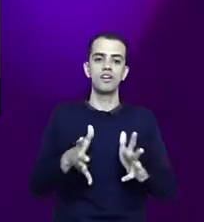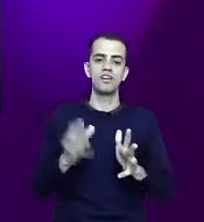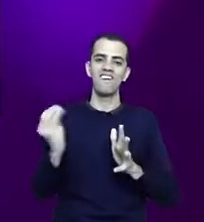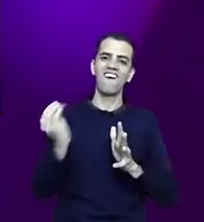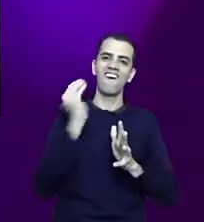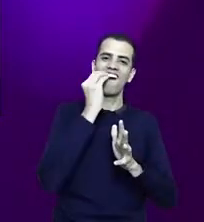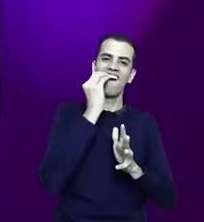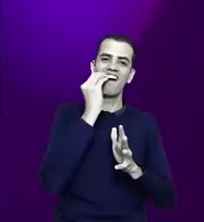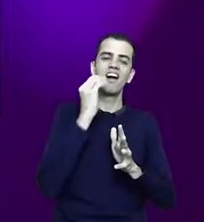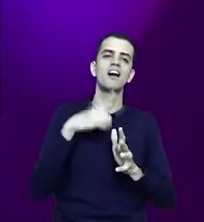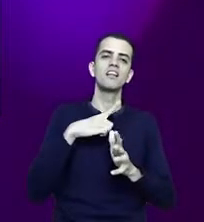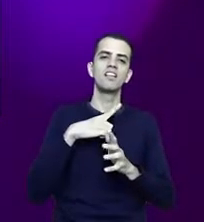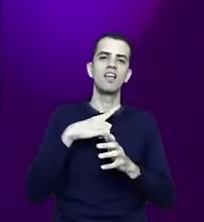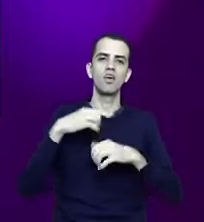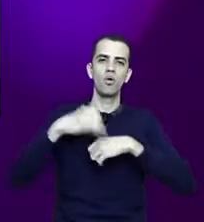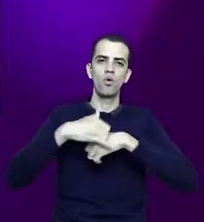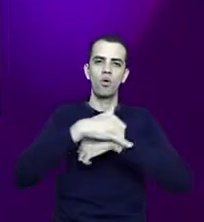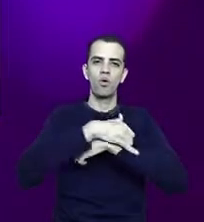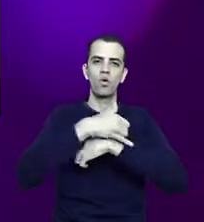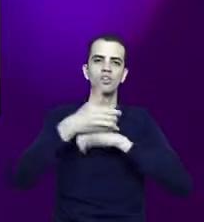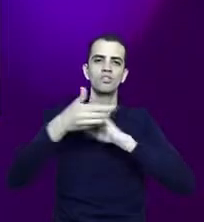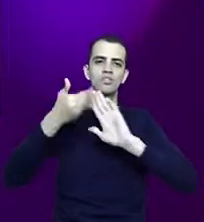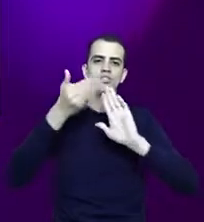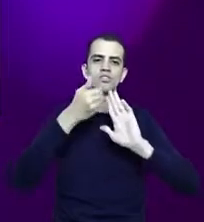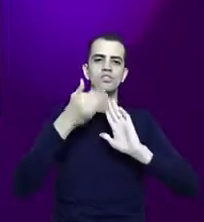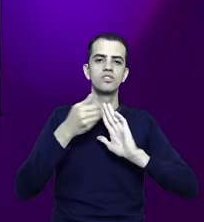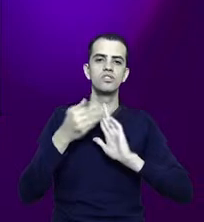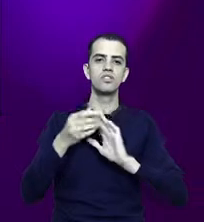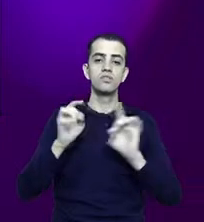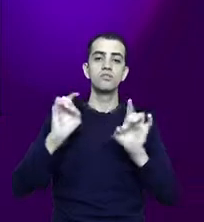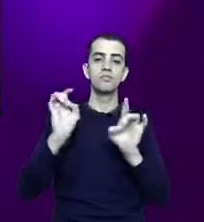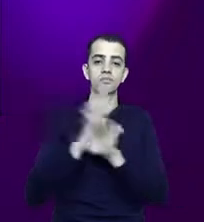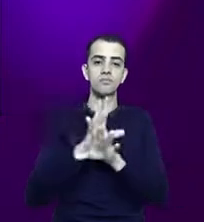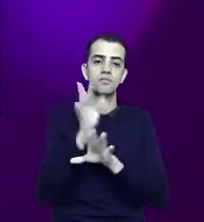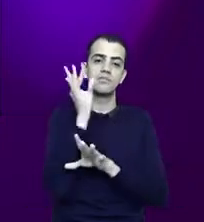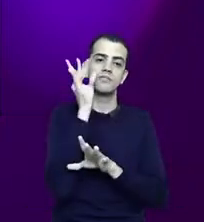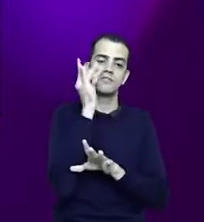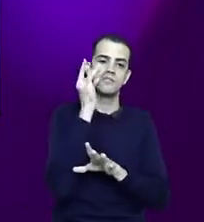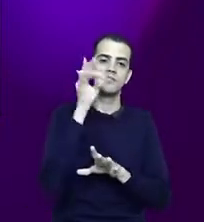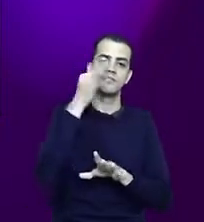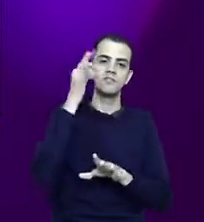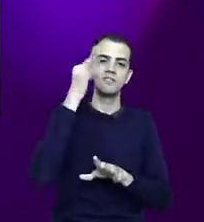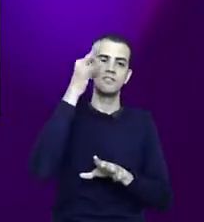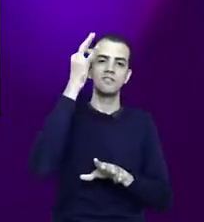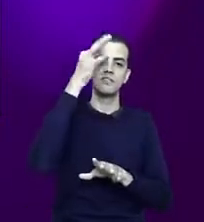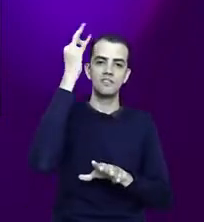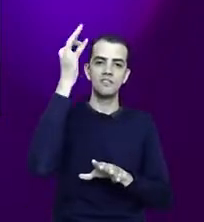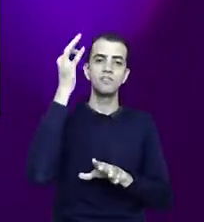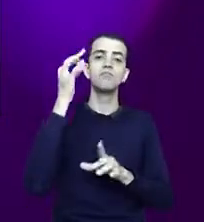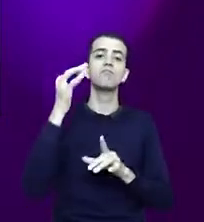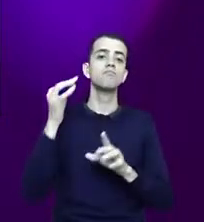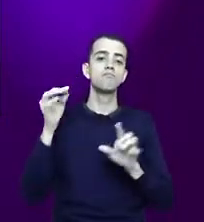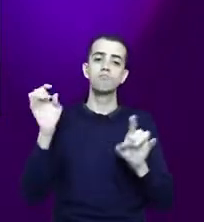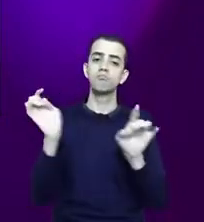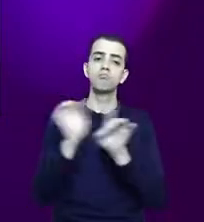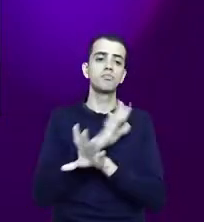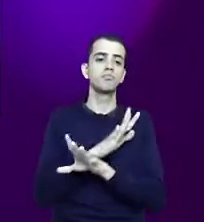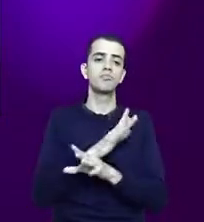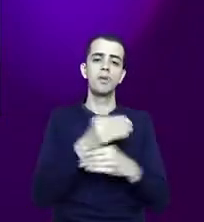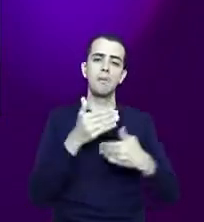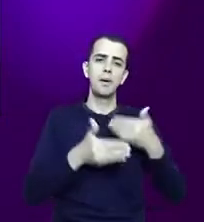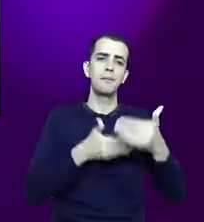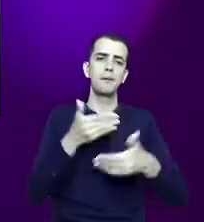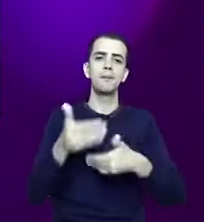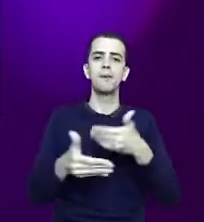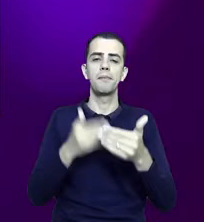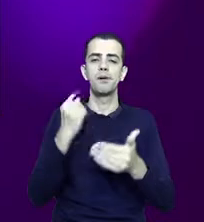né? Uma vez que, então, o retalho sofre anastomose, nós vamos aí para a sutura por planos, enfim, para a